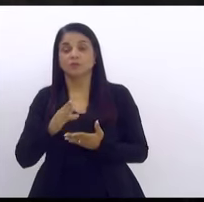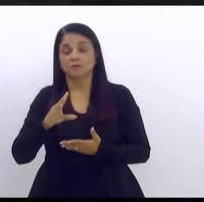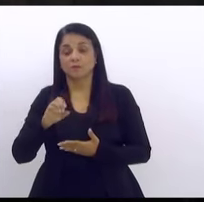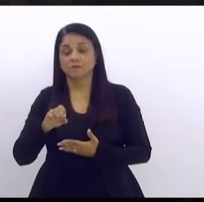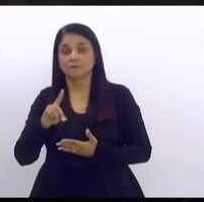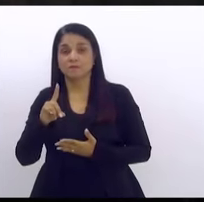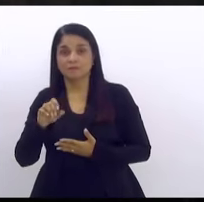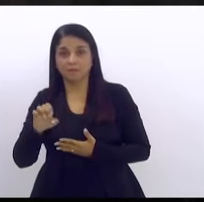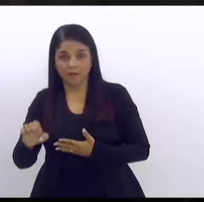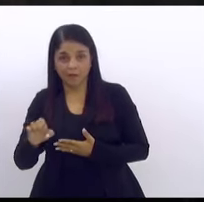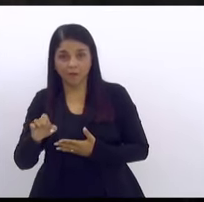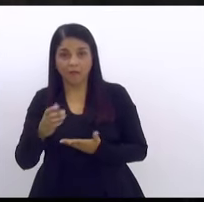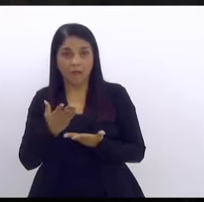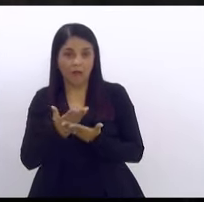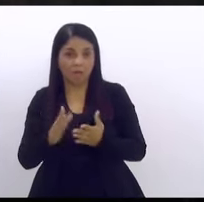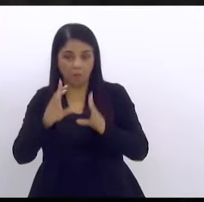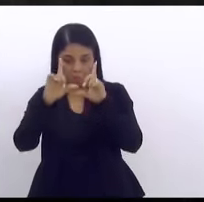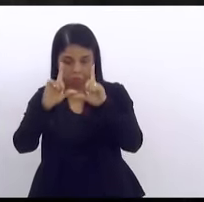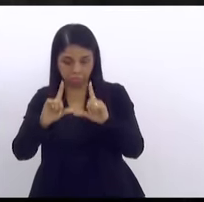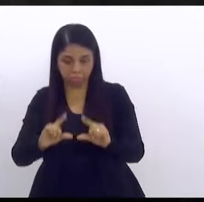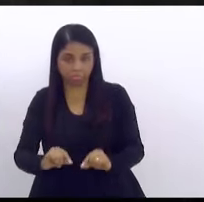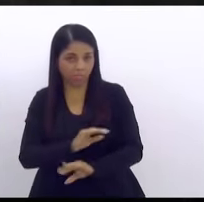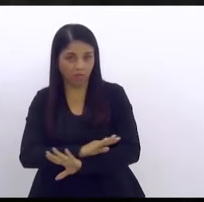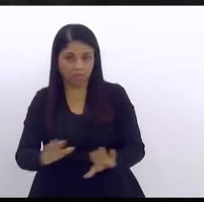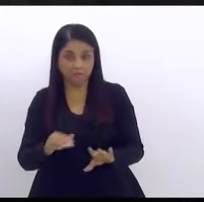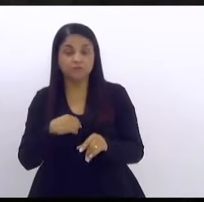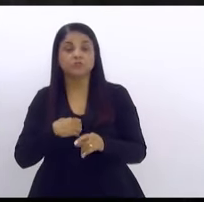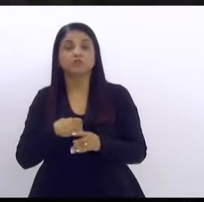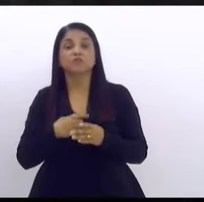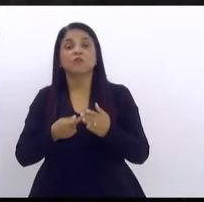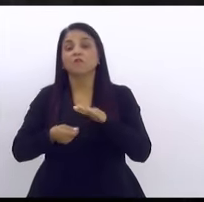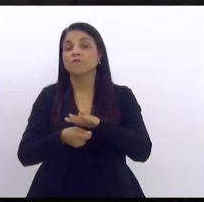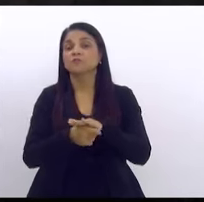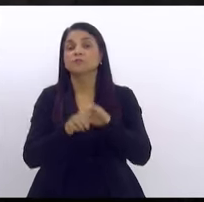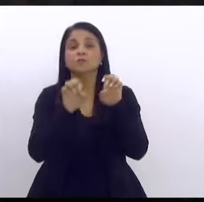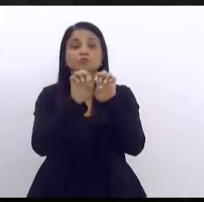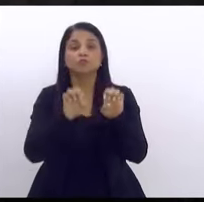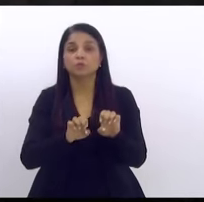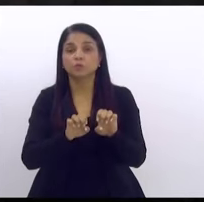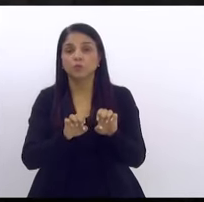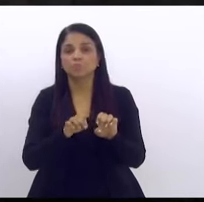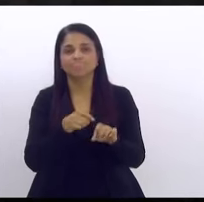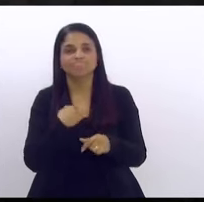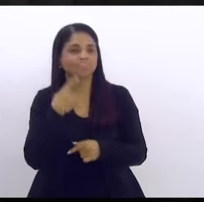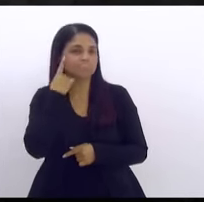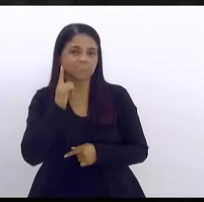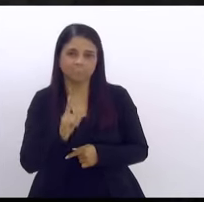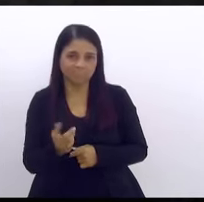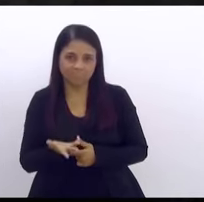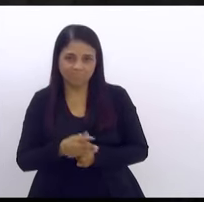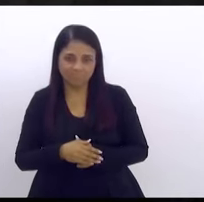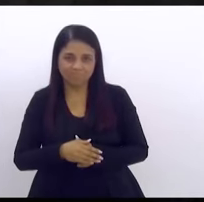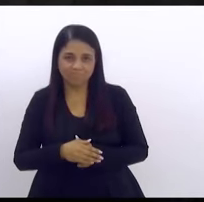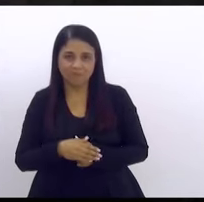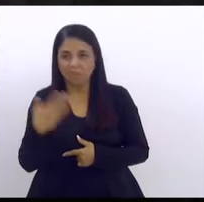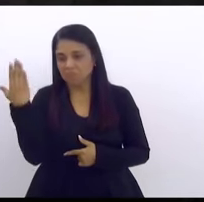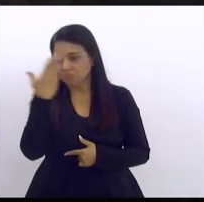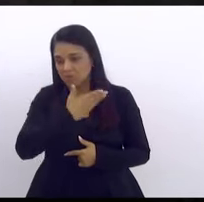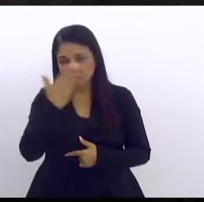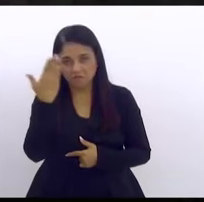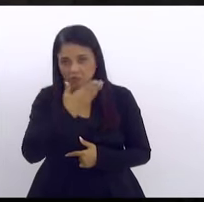acabou. E qual foi o investimento estruturante que aconteceu? Ninguém sabe, ninguém